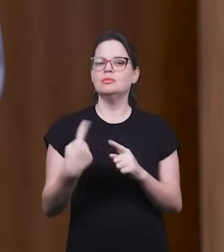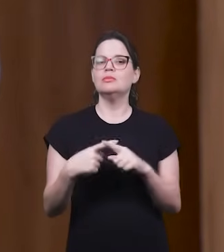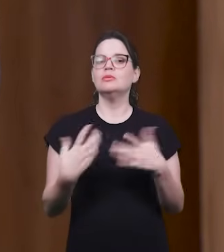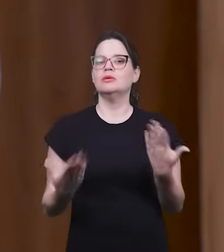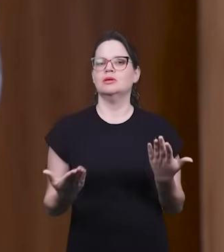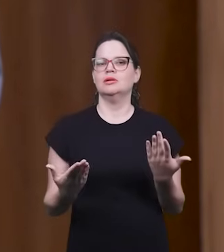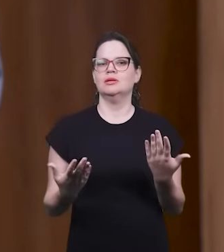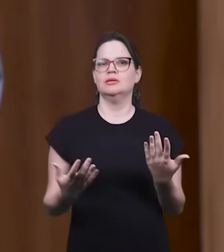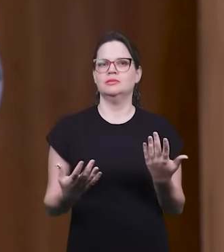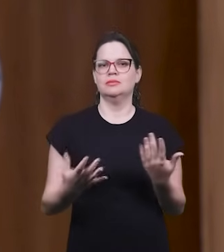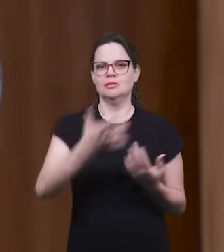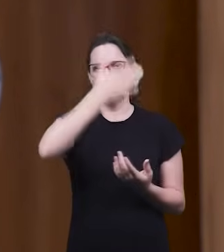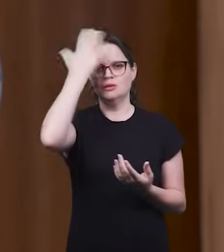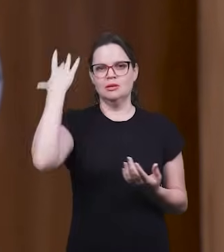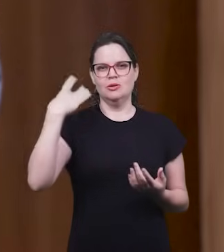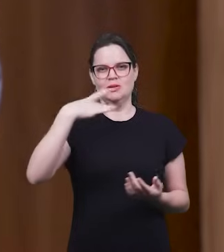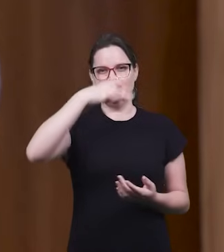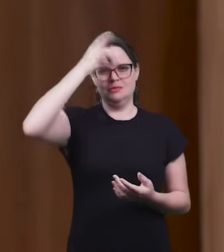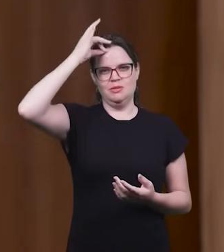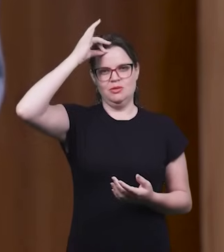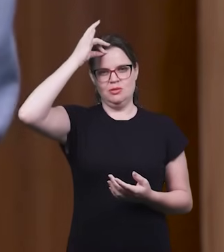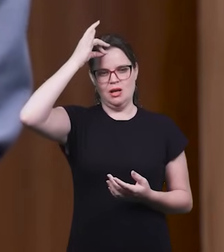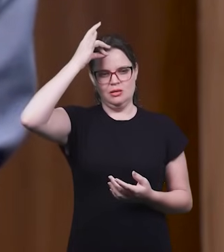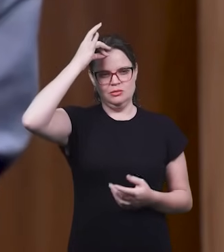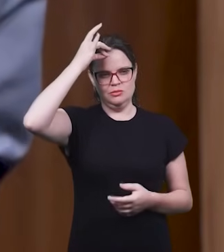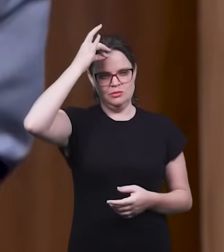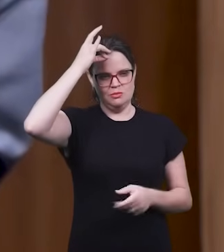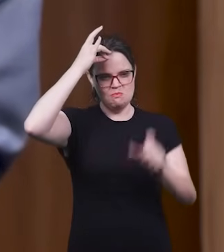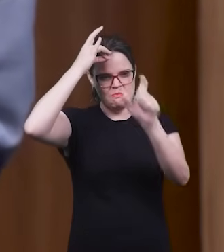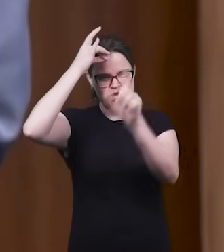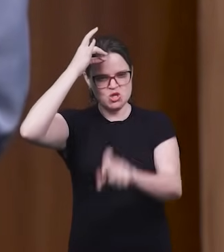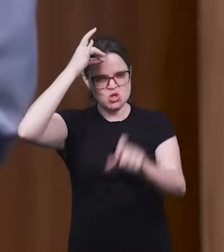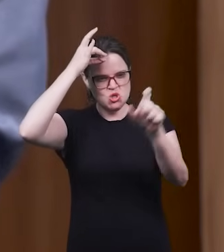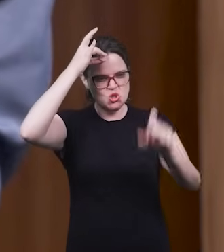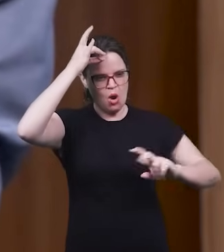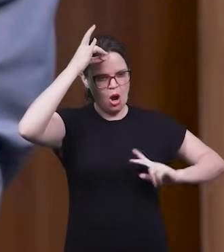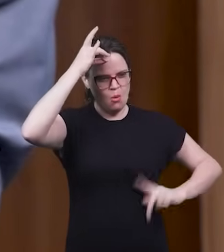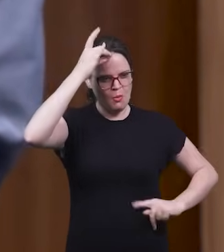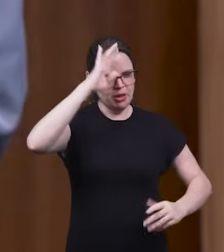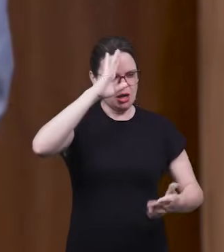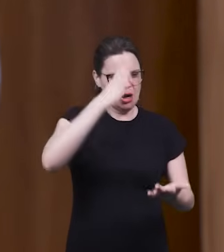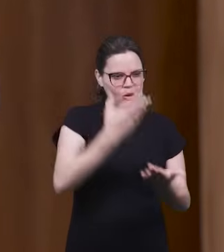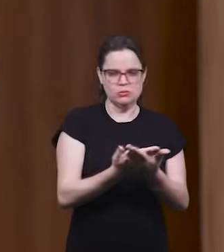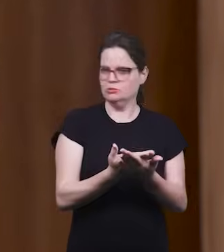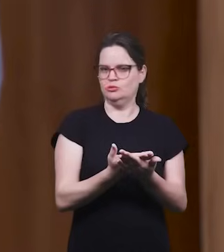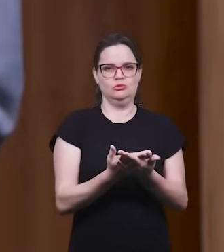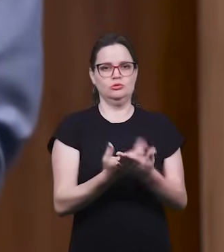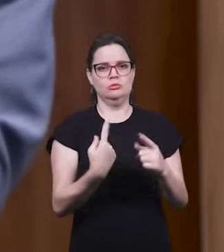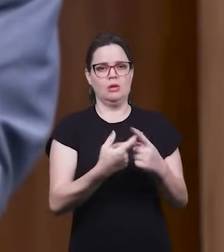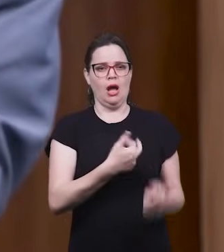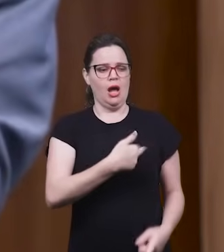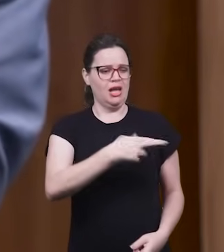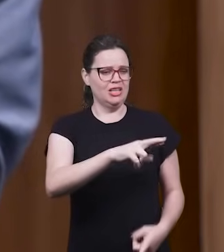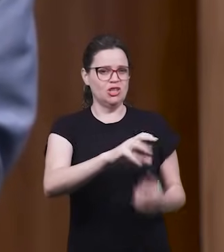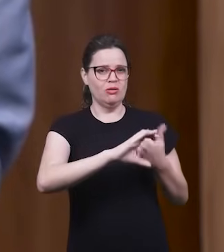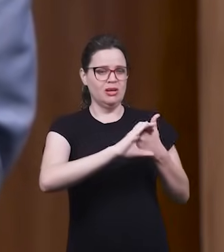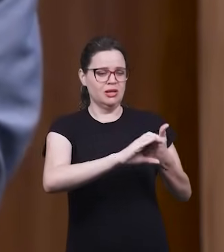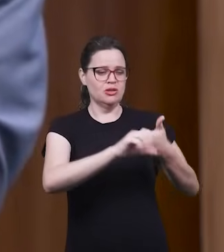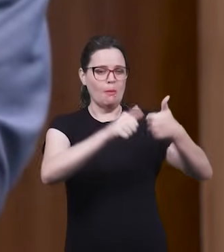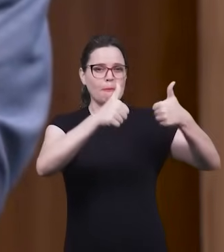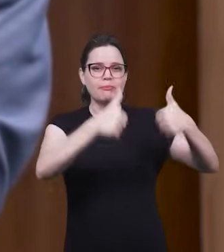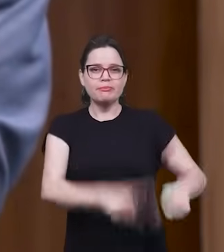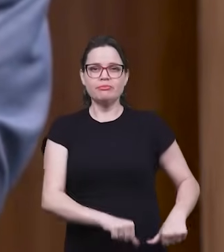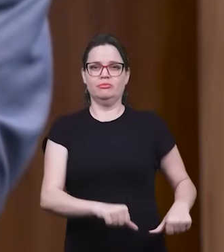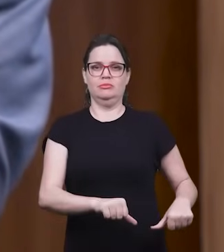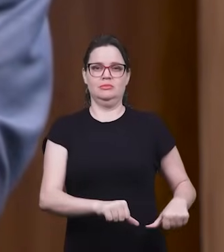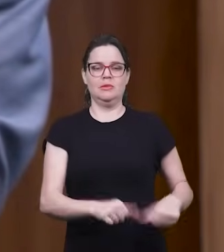Porque o Senhor, o Espírito Santo, não está mais confiando em gente. A religião, ela faliu. Ela está falida. Então, o